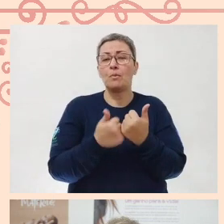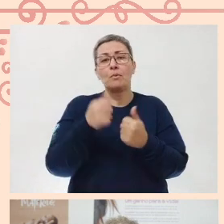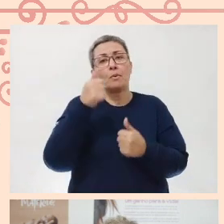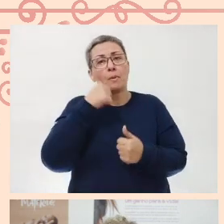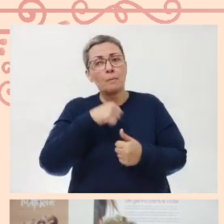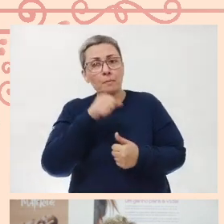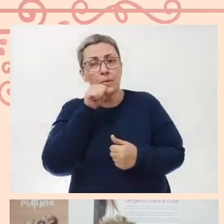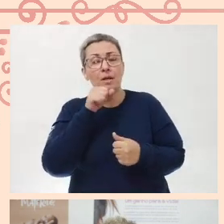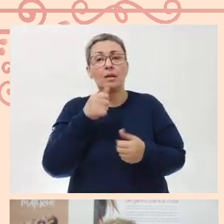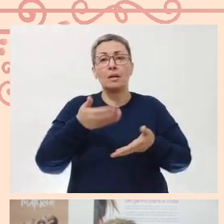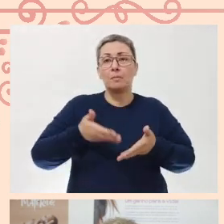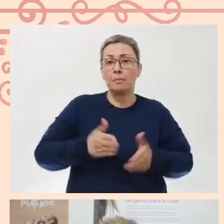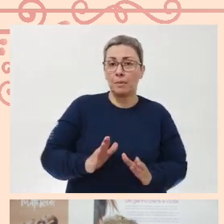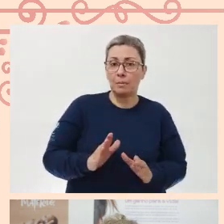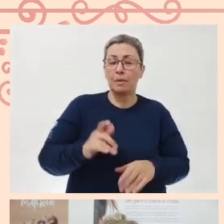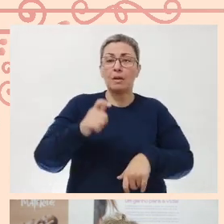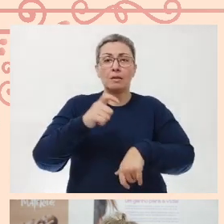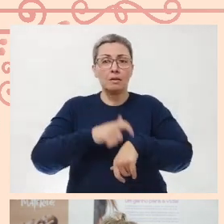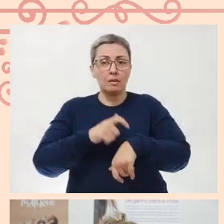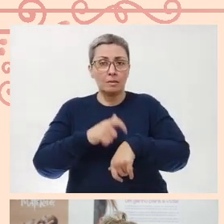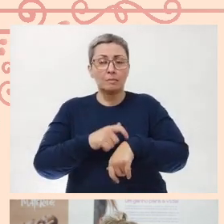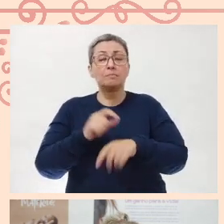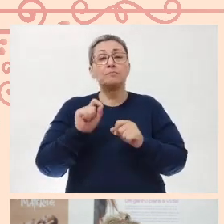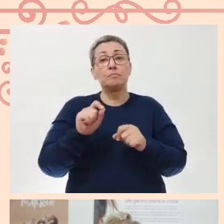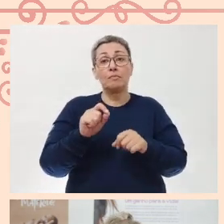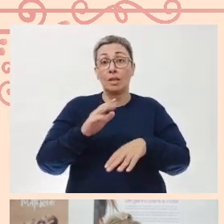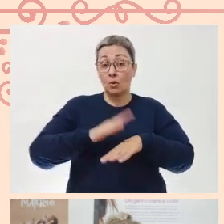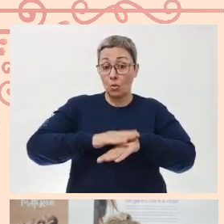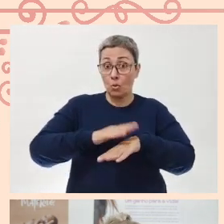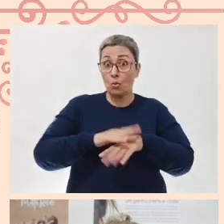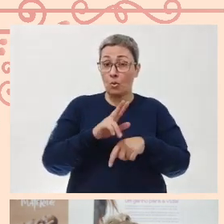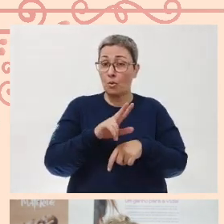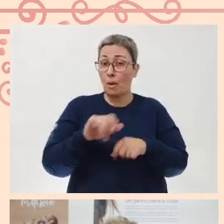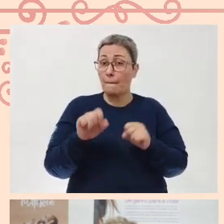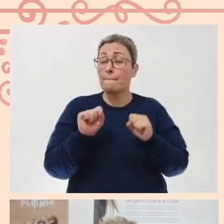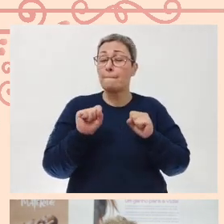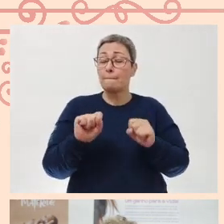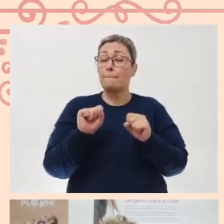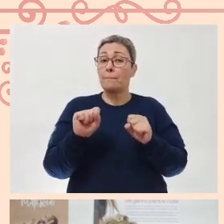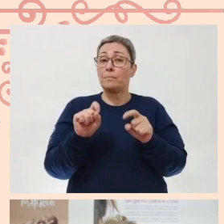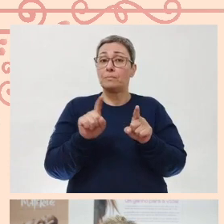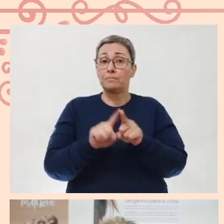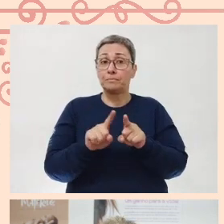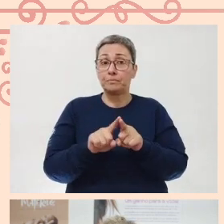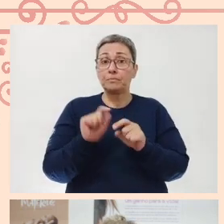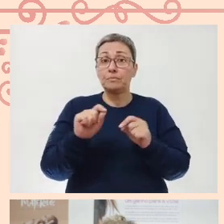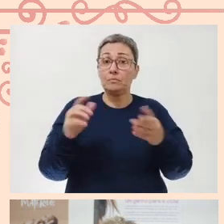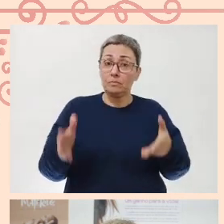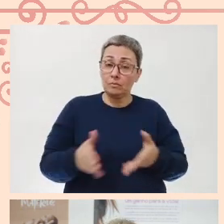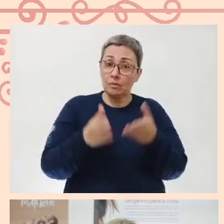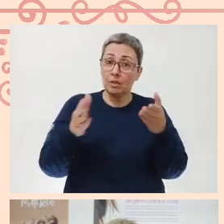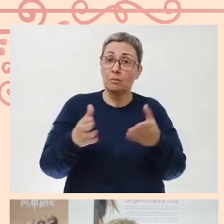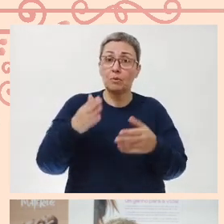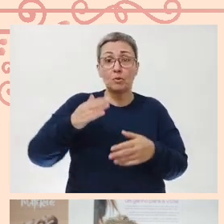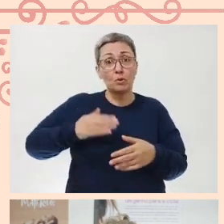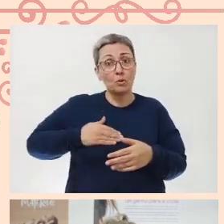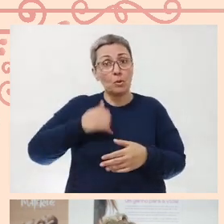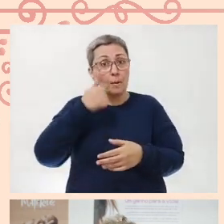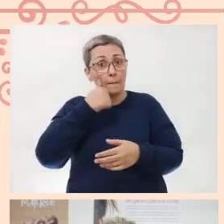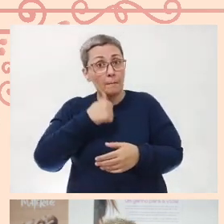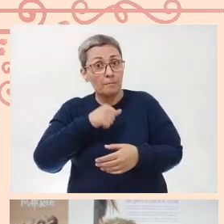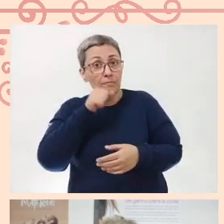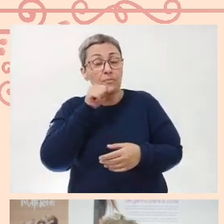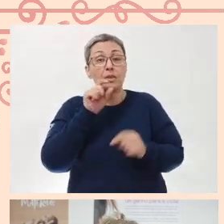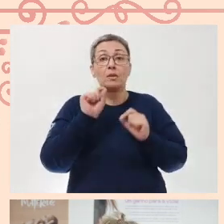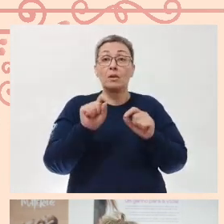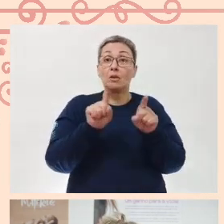todo o apoio à mãe e ao recém-nascido sendo realizado, nós poderemos promover